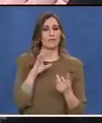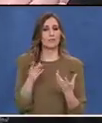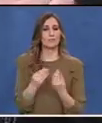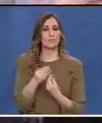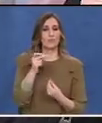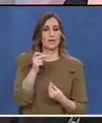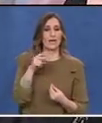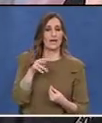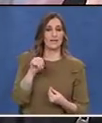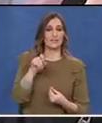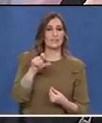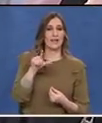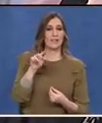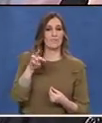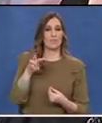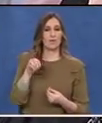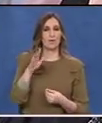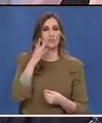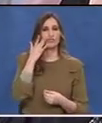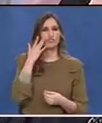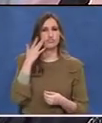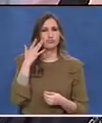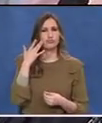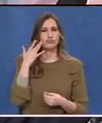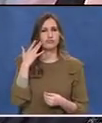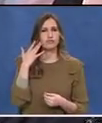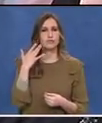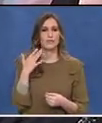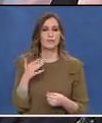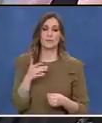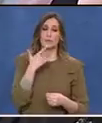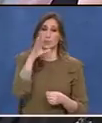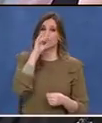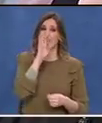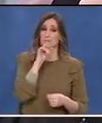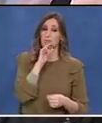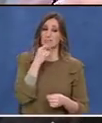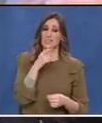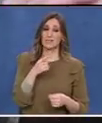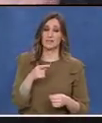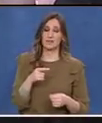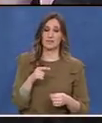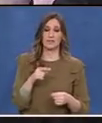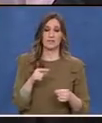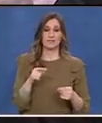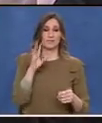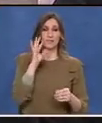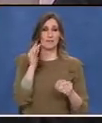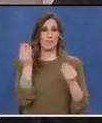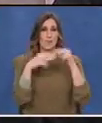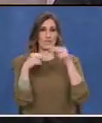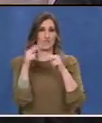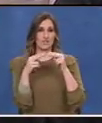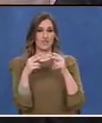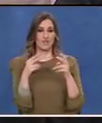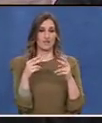alta e ela está tão preto preta que vocês possam ter visto que mais valem os criativos estavam fazendo a montagem